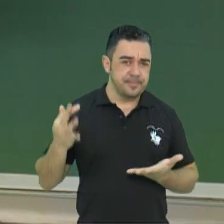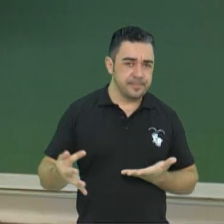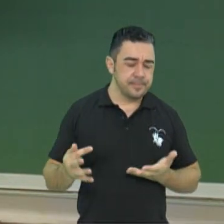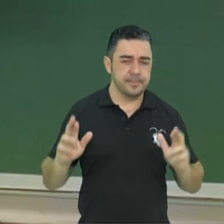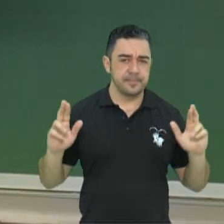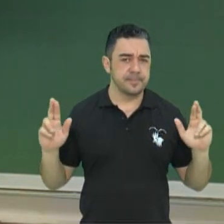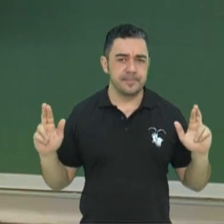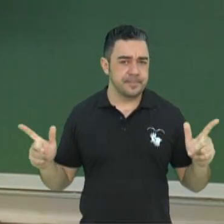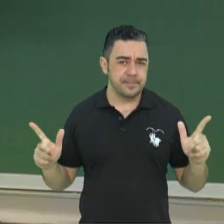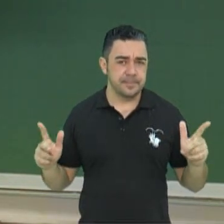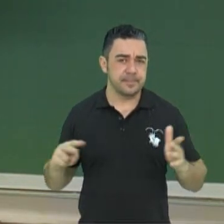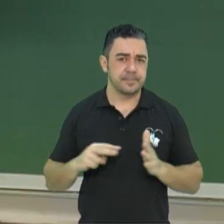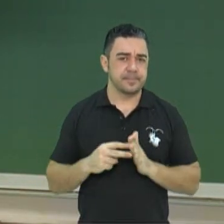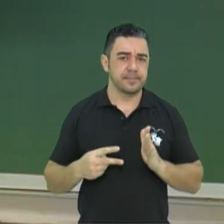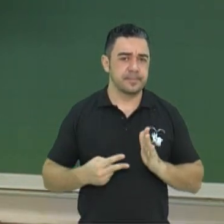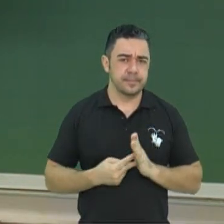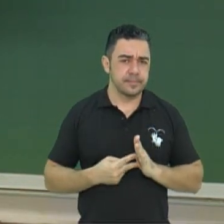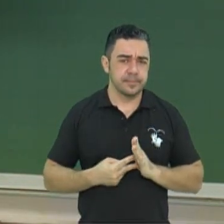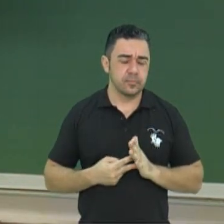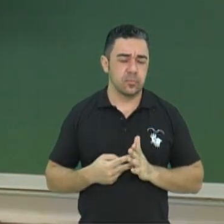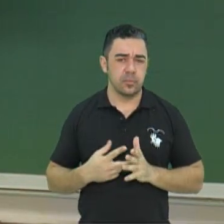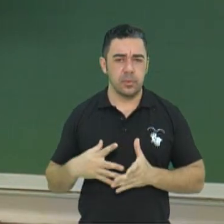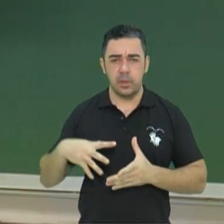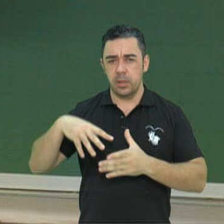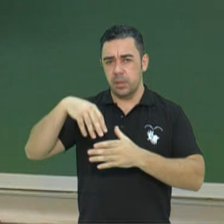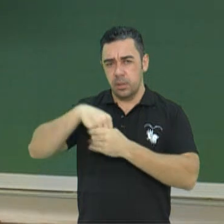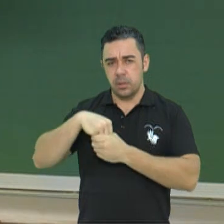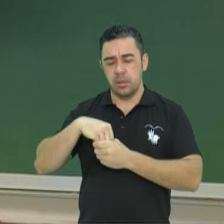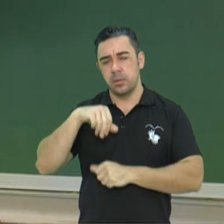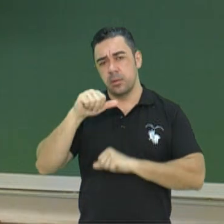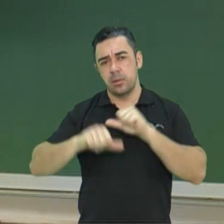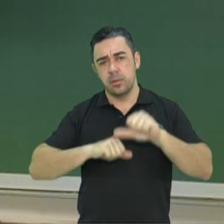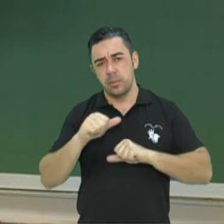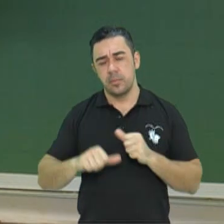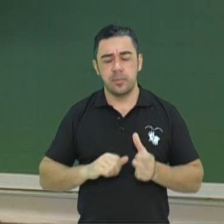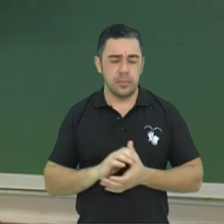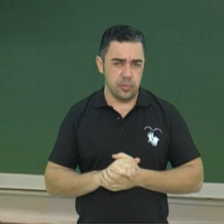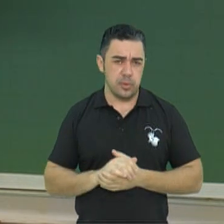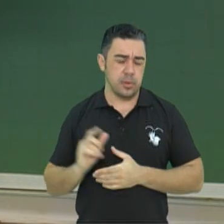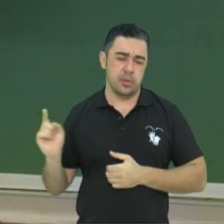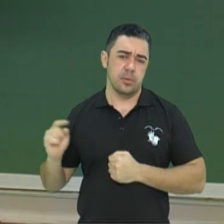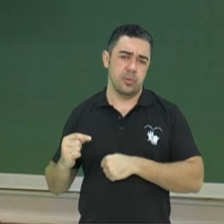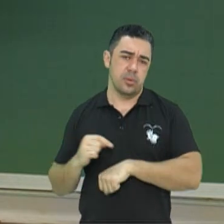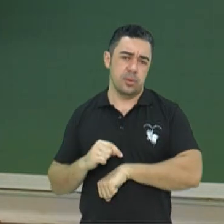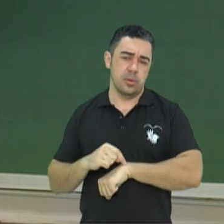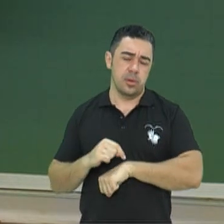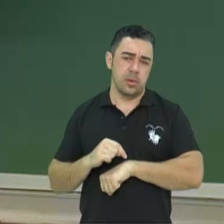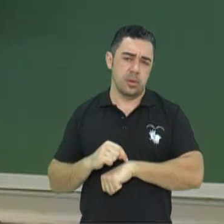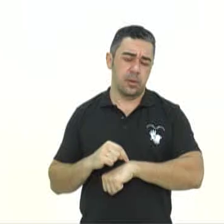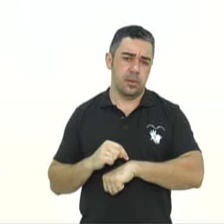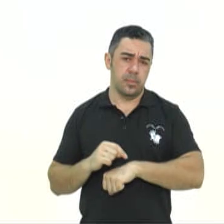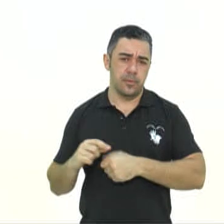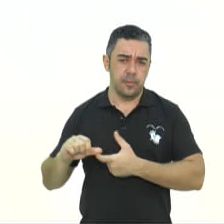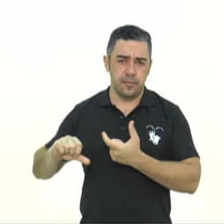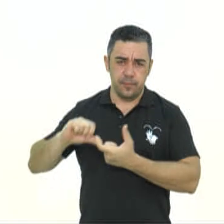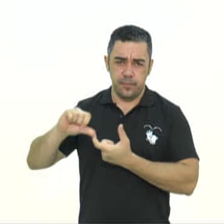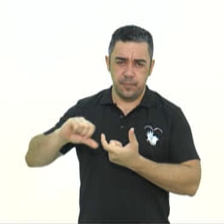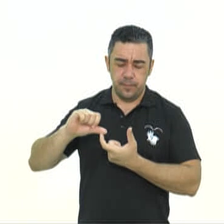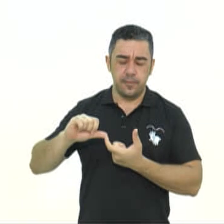é a diferença de sentido provocada por essa alteração de tempo verbal? No